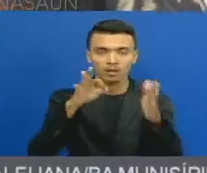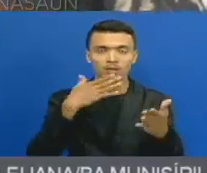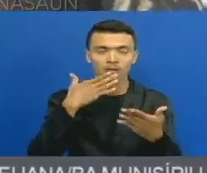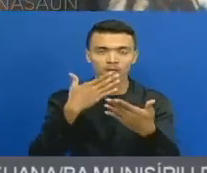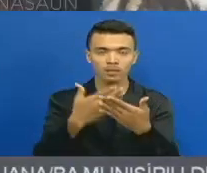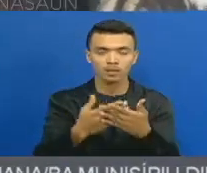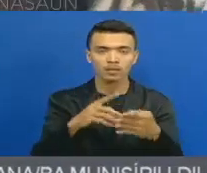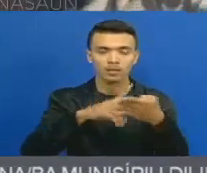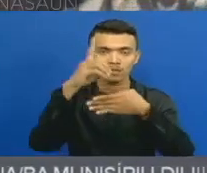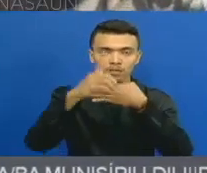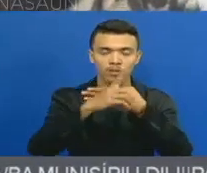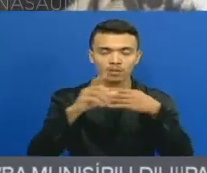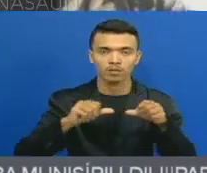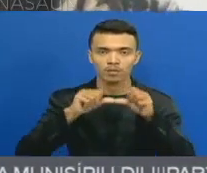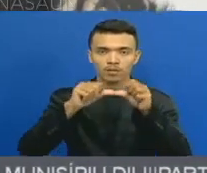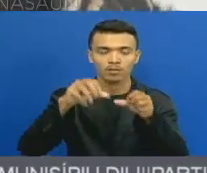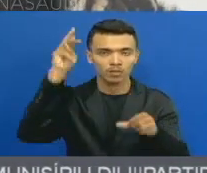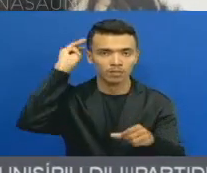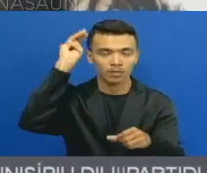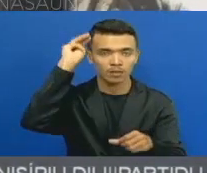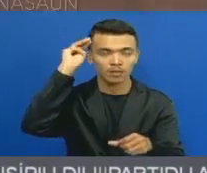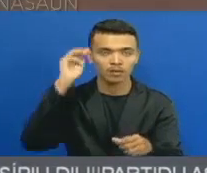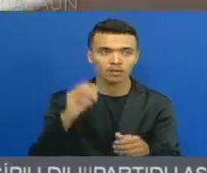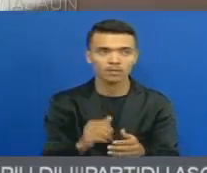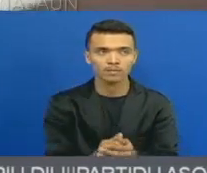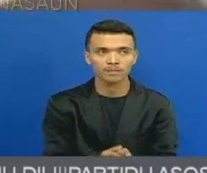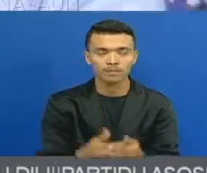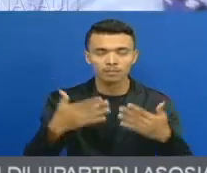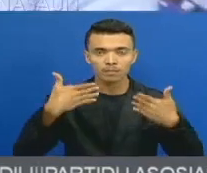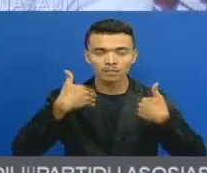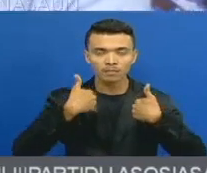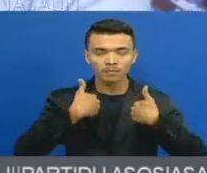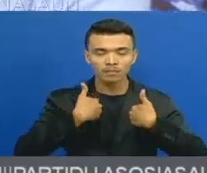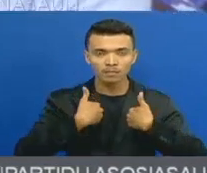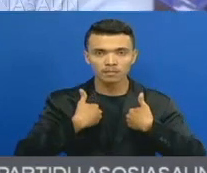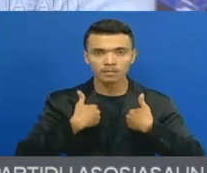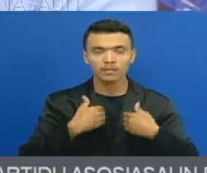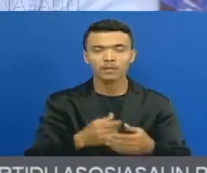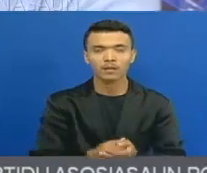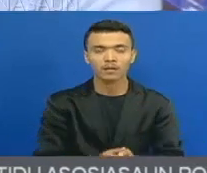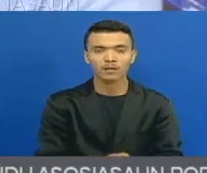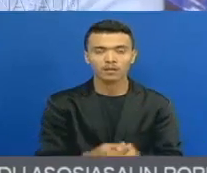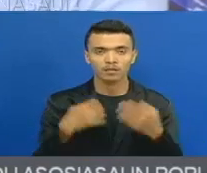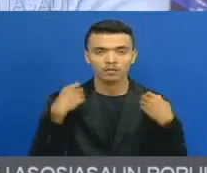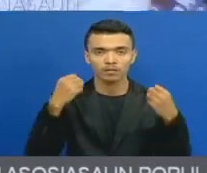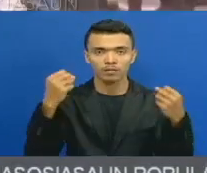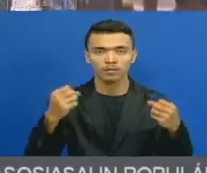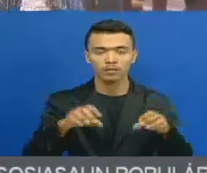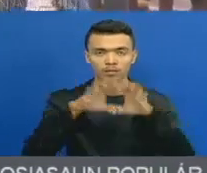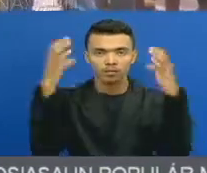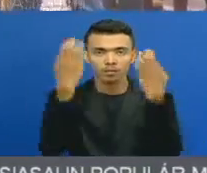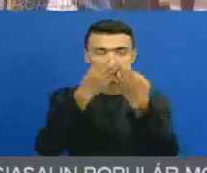lá, antau, ministério mo, senhor ministro, iha Iha kila pusa para tu ba iha conselho